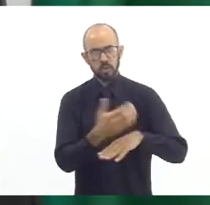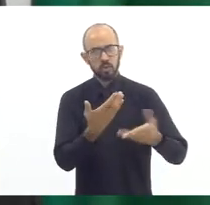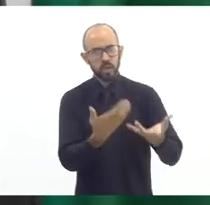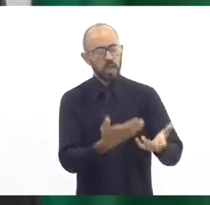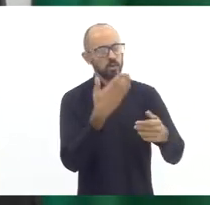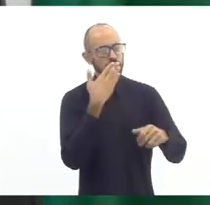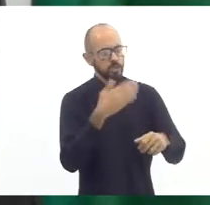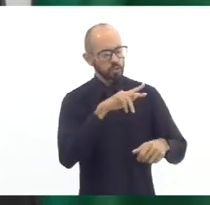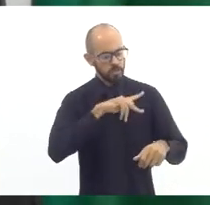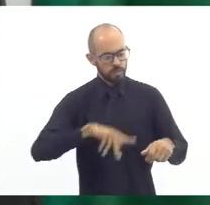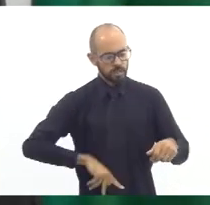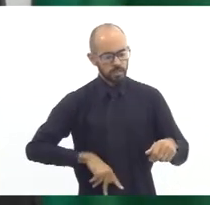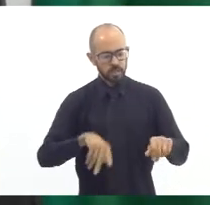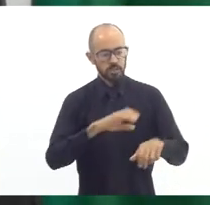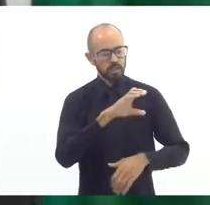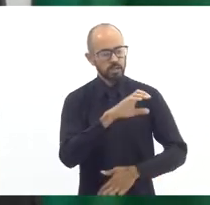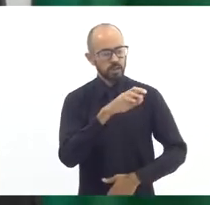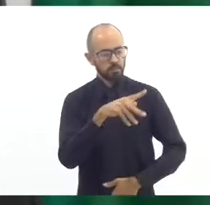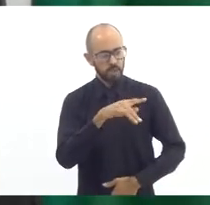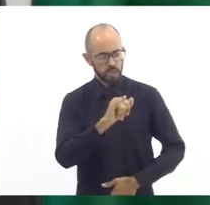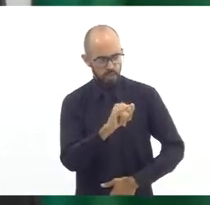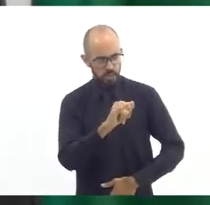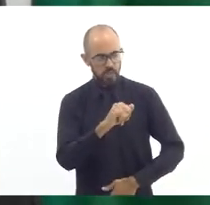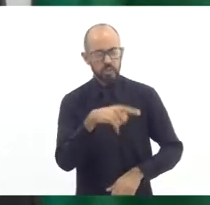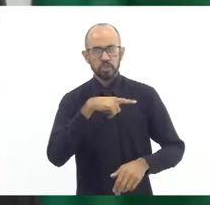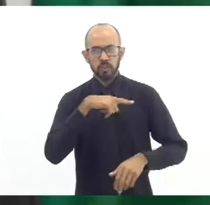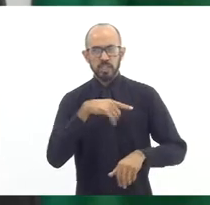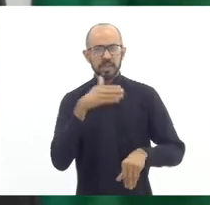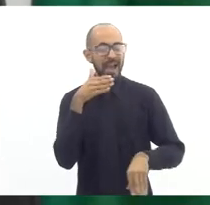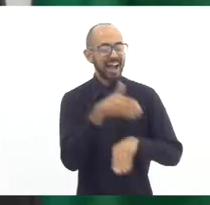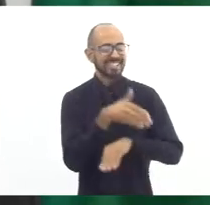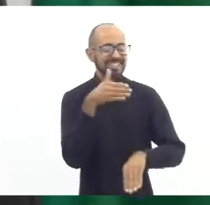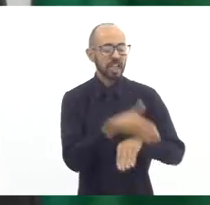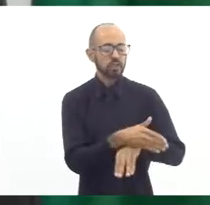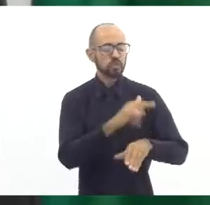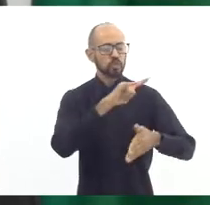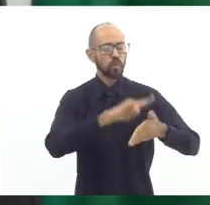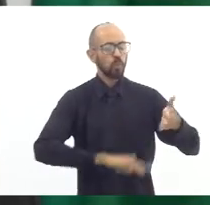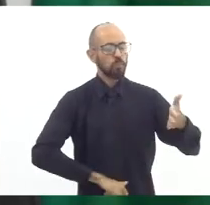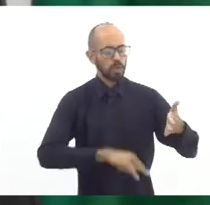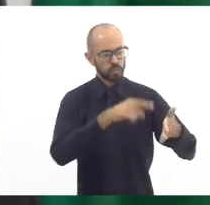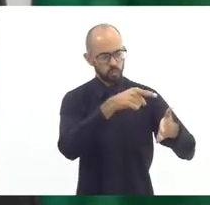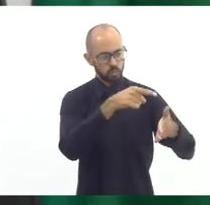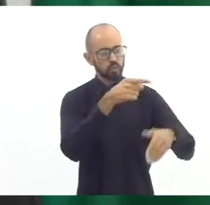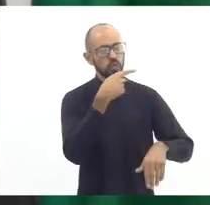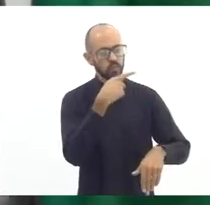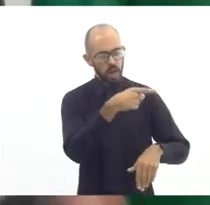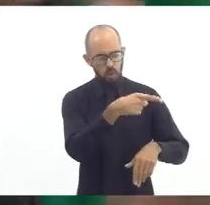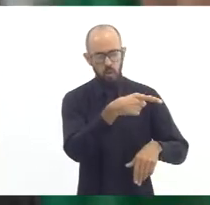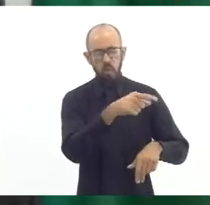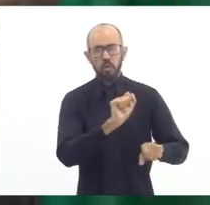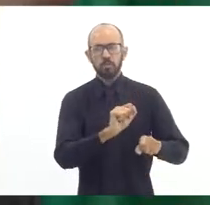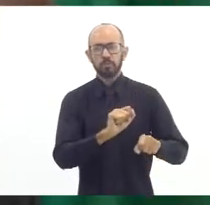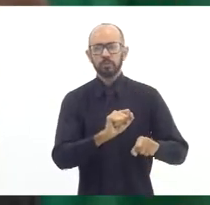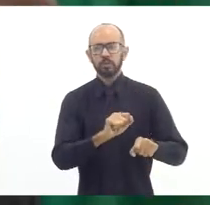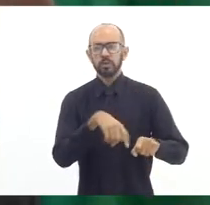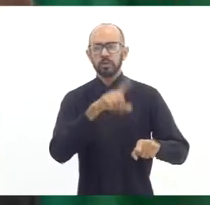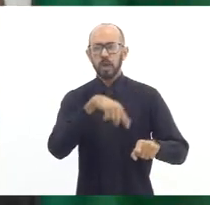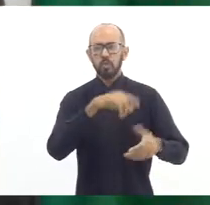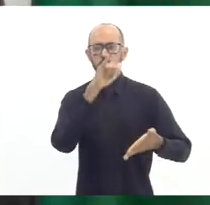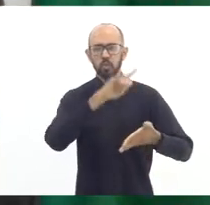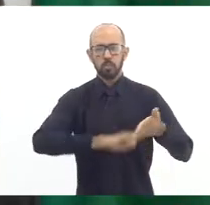pedir à presidência da CPI que tivesse acesso a esse documento, que, segundo o senhor diz, foi um